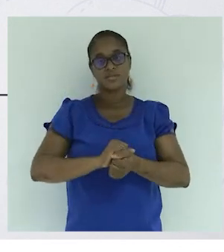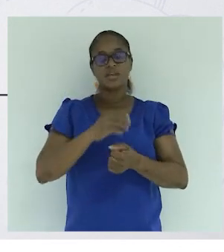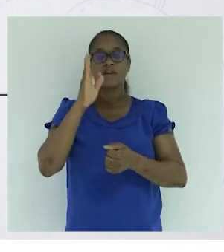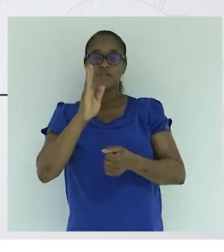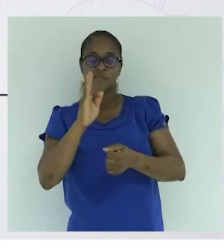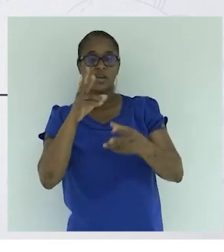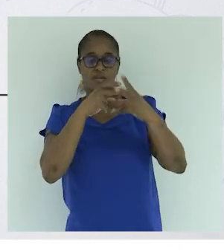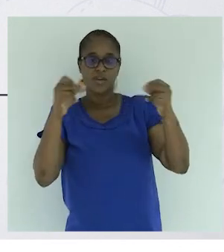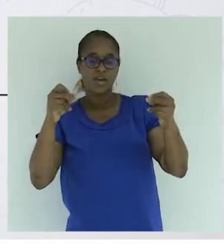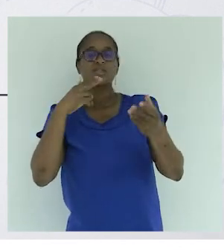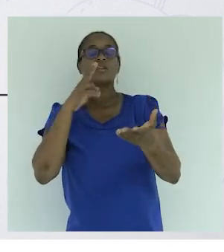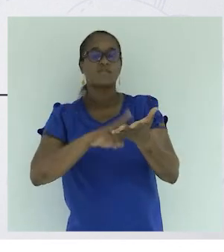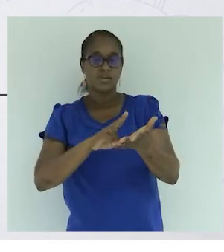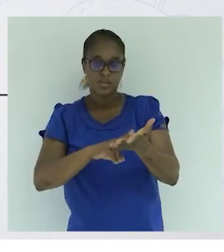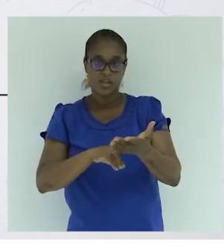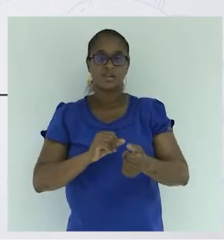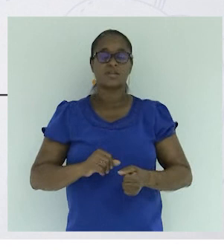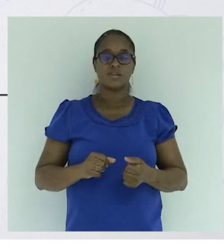em afirmações